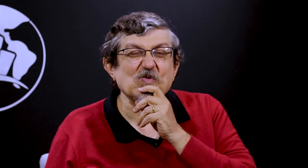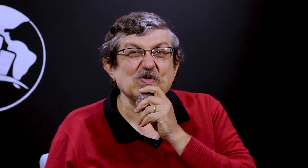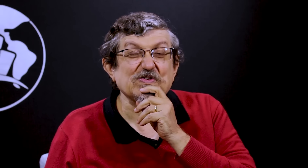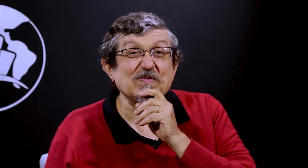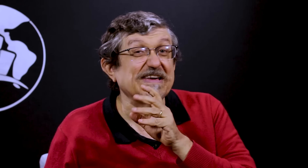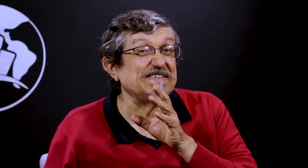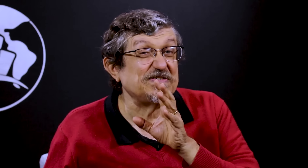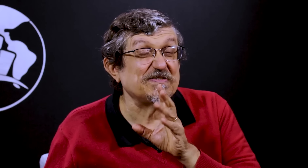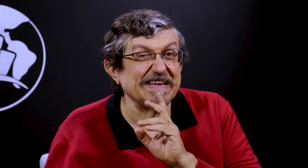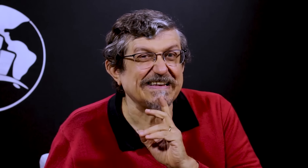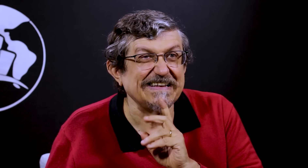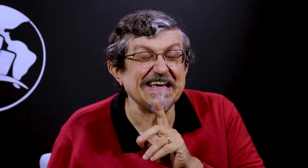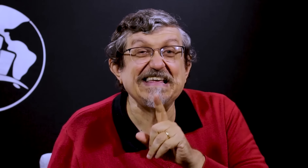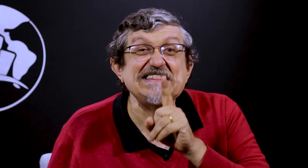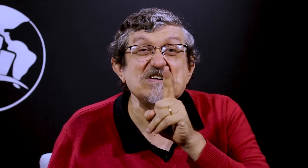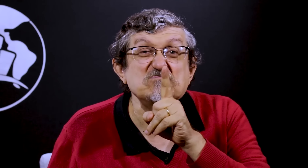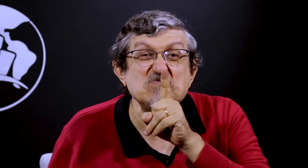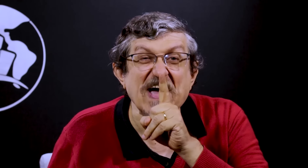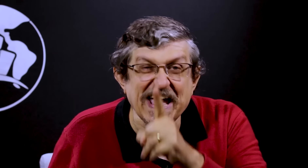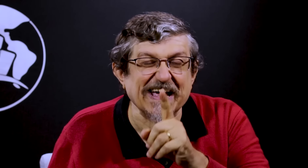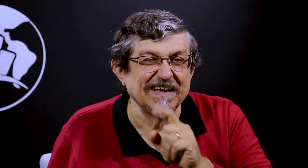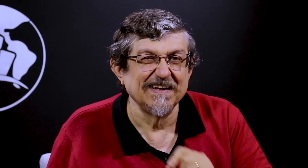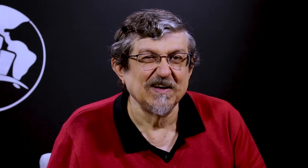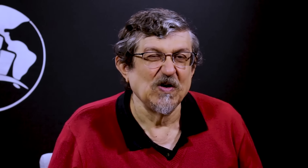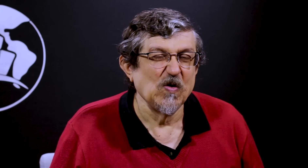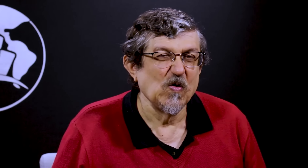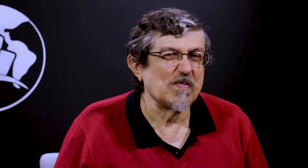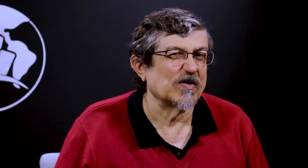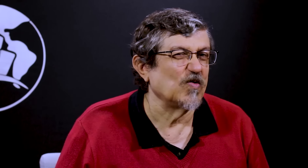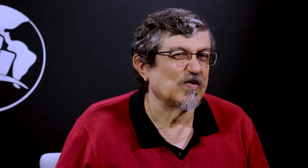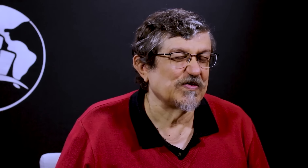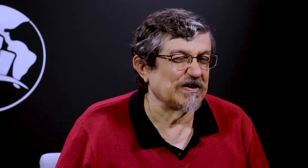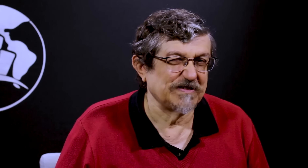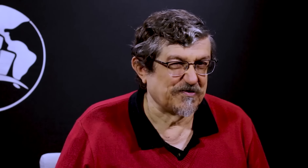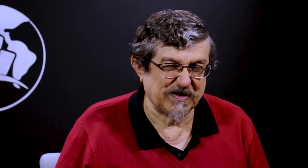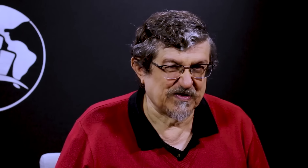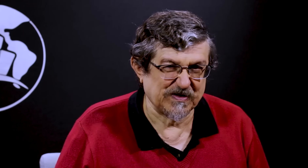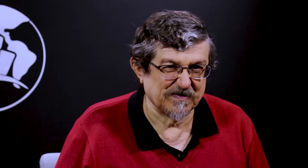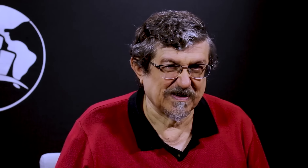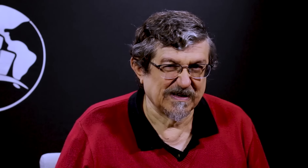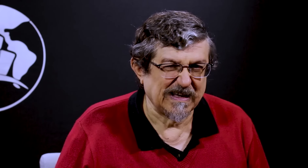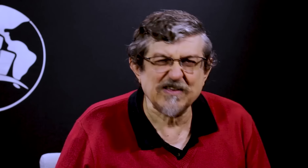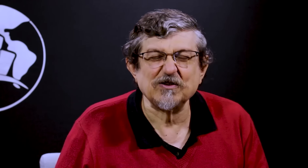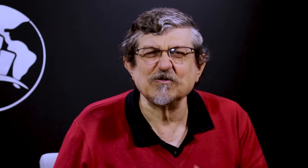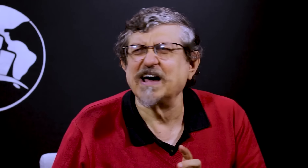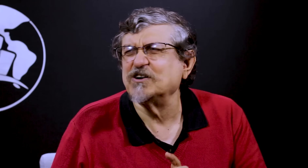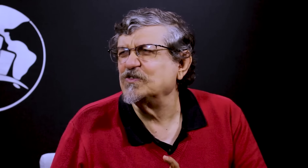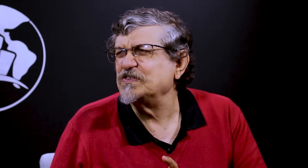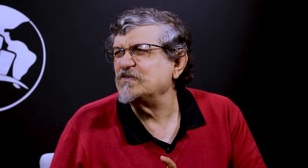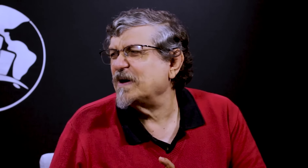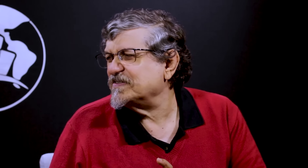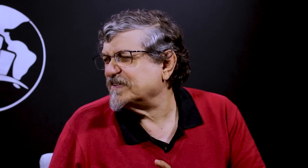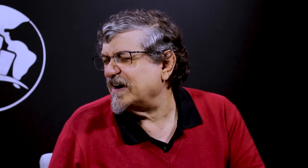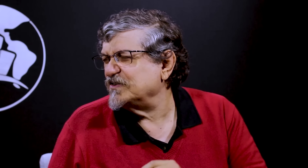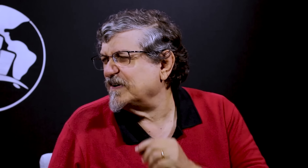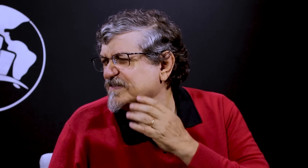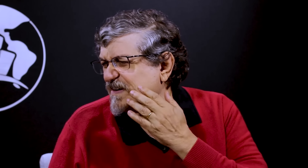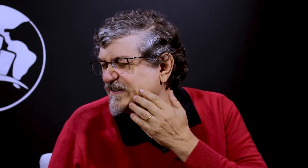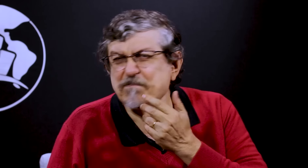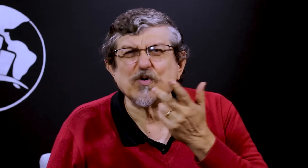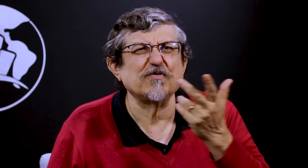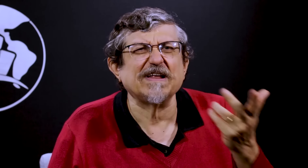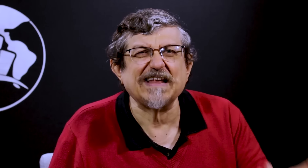essa conclusão que a gente vai entender que não é uma conclusão definitiva. Esse lugar, inclusive, mais tarde